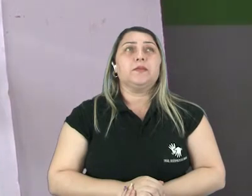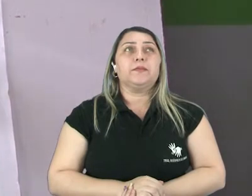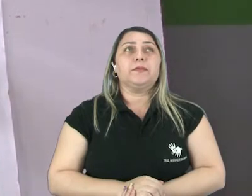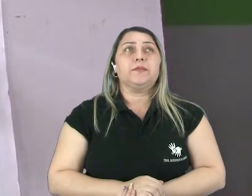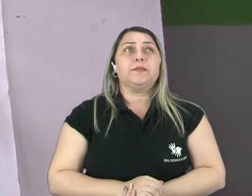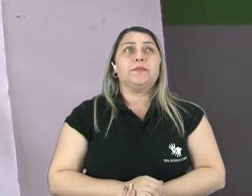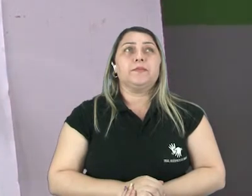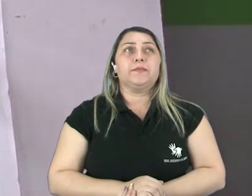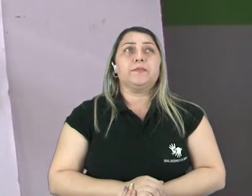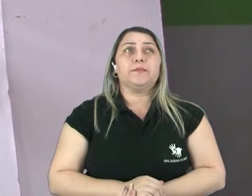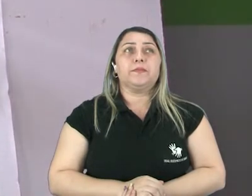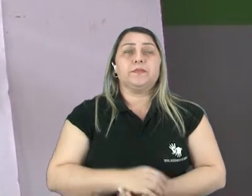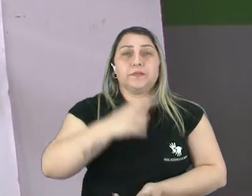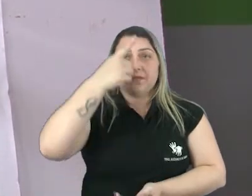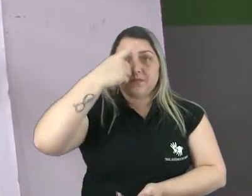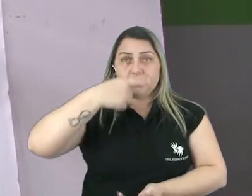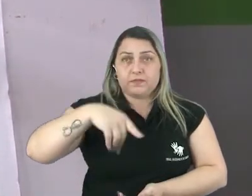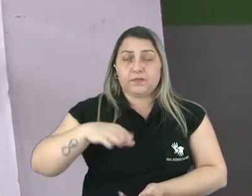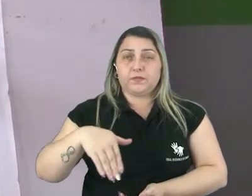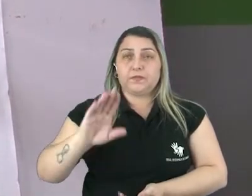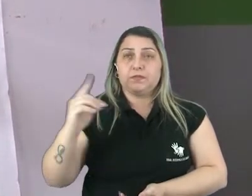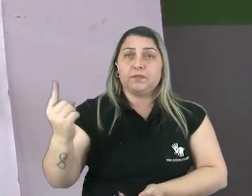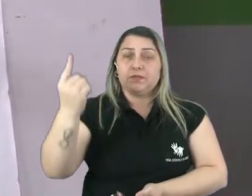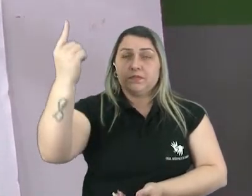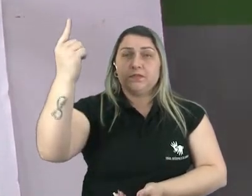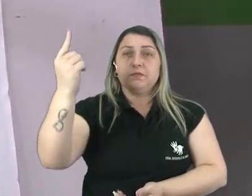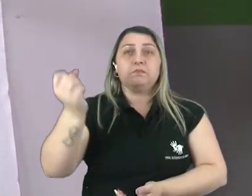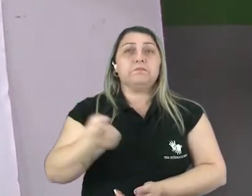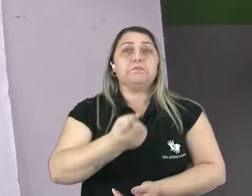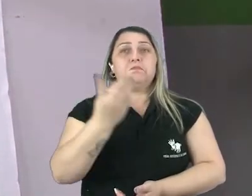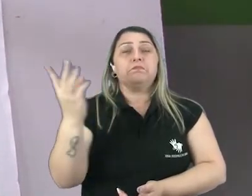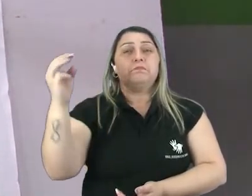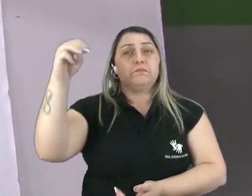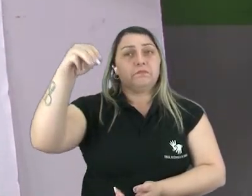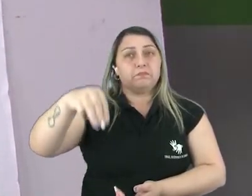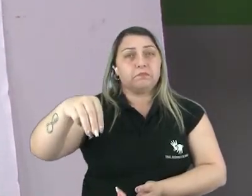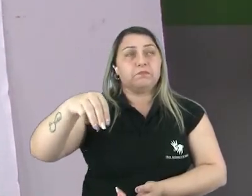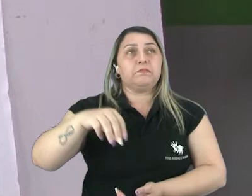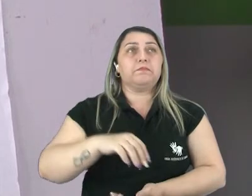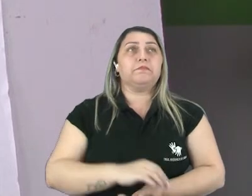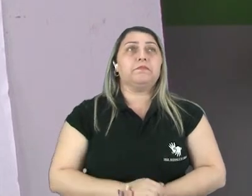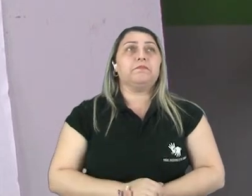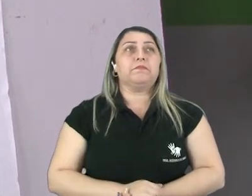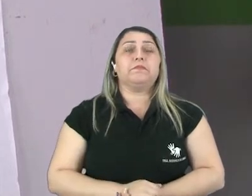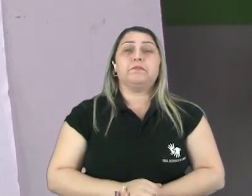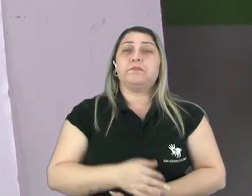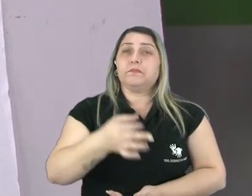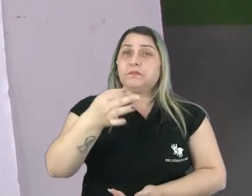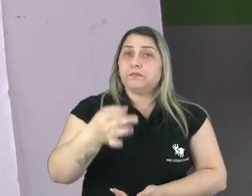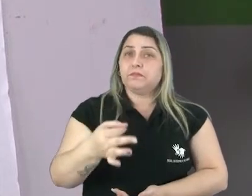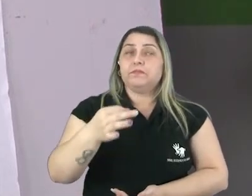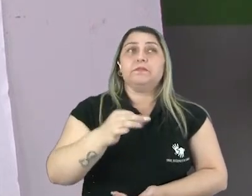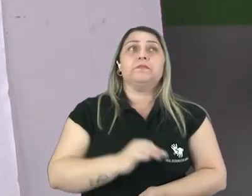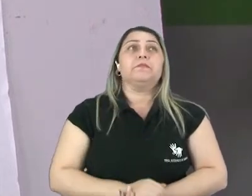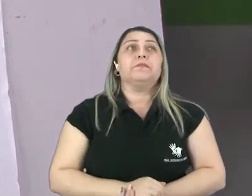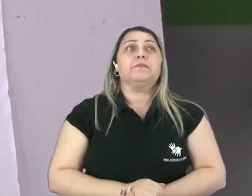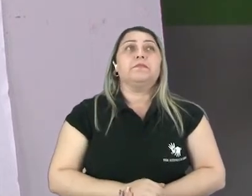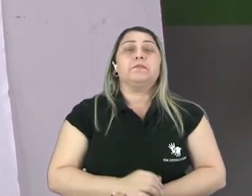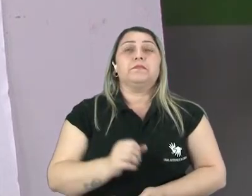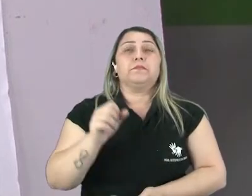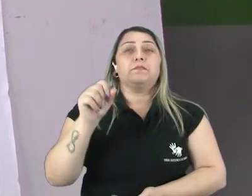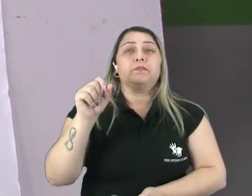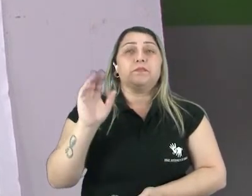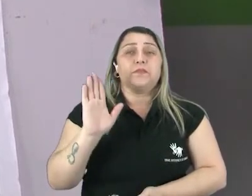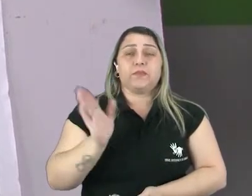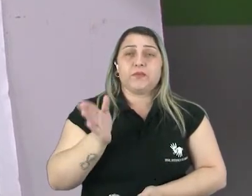o elefante é mais alto que o leão? Quantos metros ele é mais alto que o leão, certo? Então, nós vamos contar